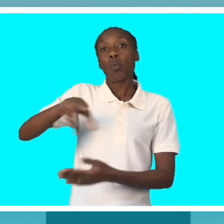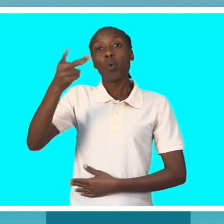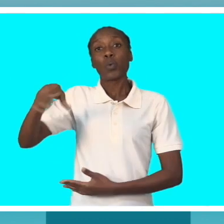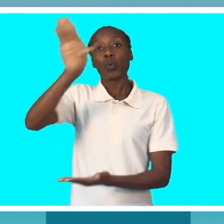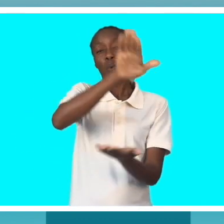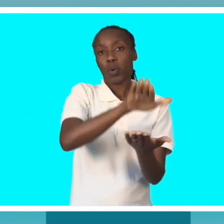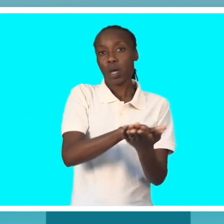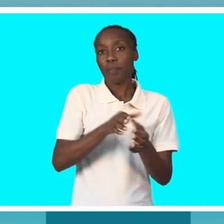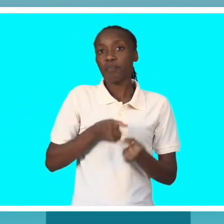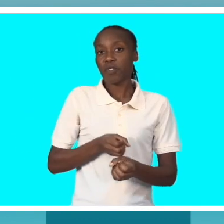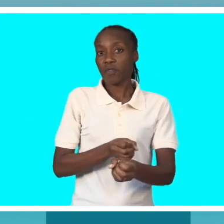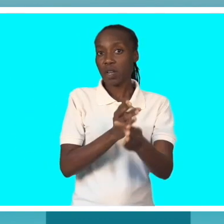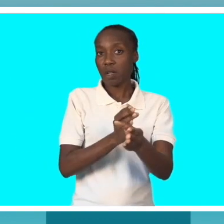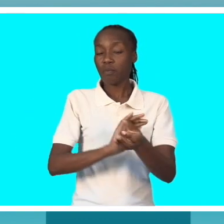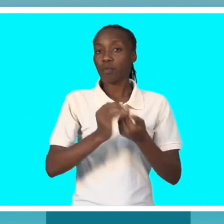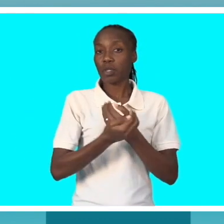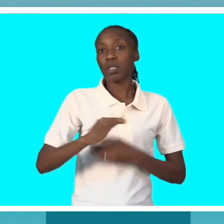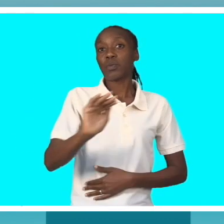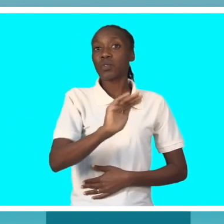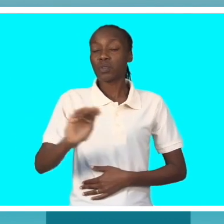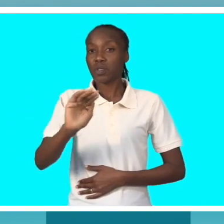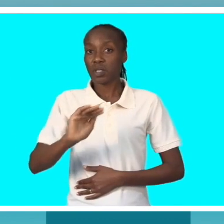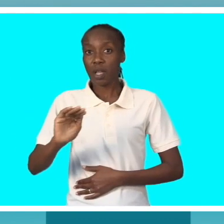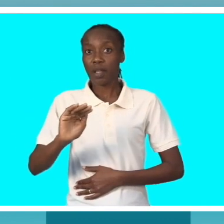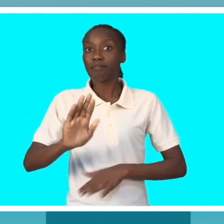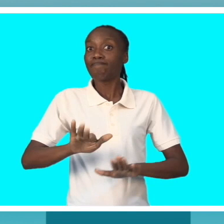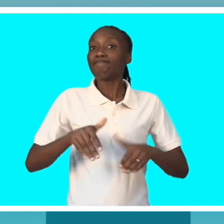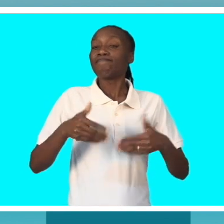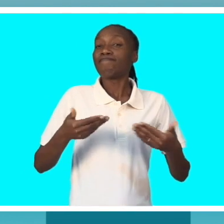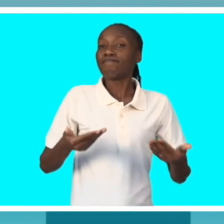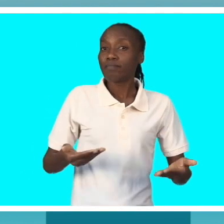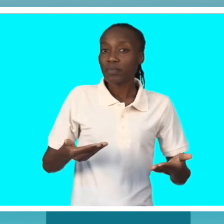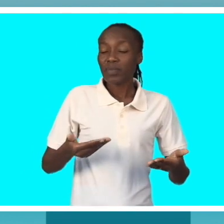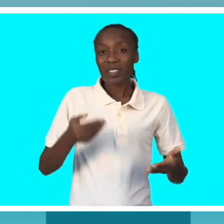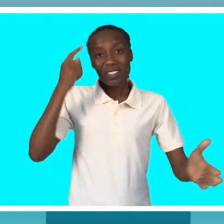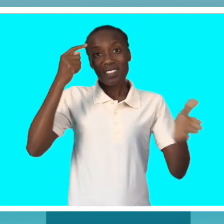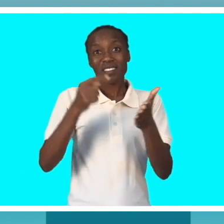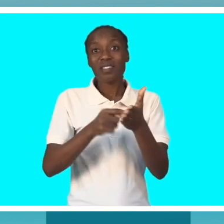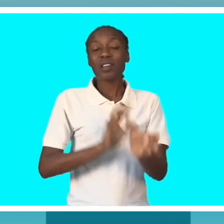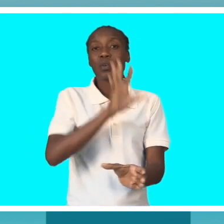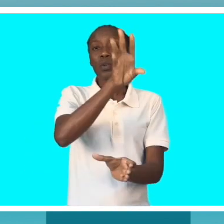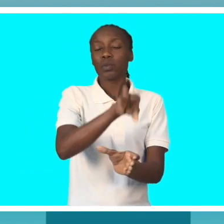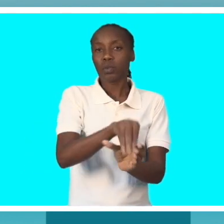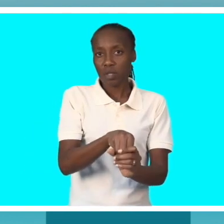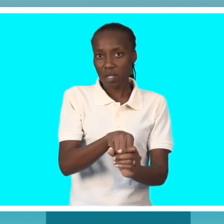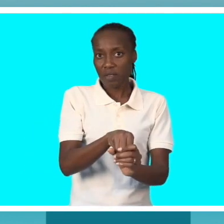Portanto, quando falamos de proteção social, é uma questão inclusiva. sem